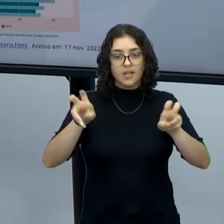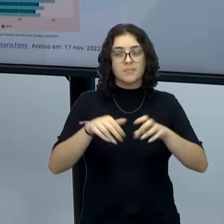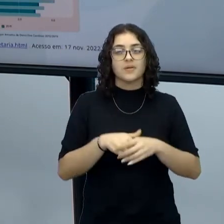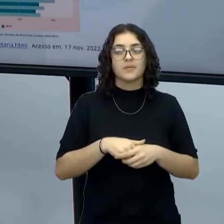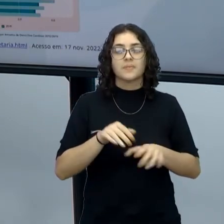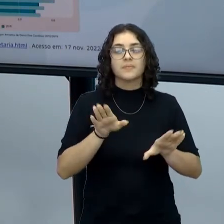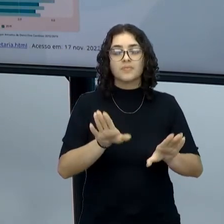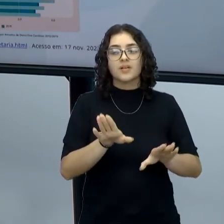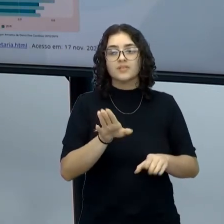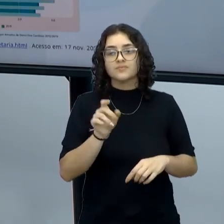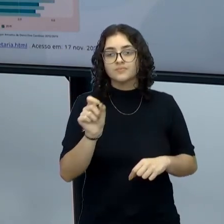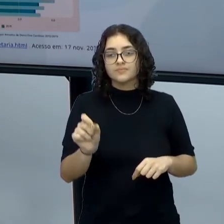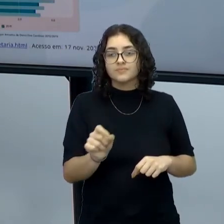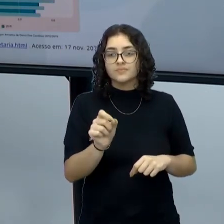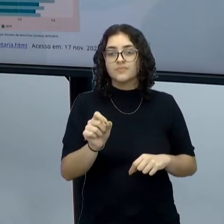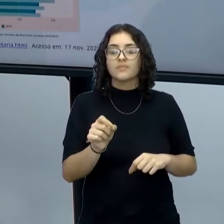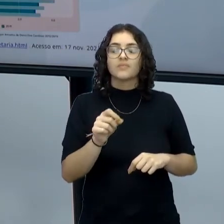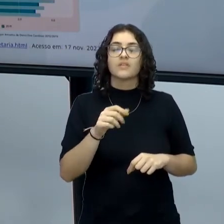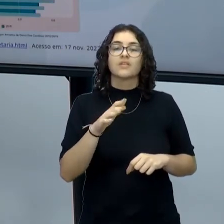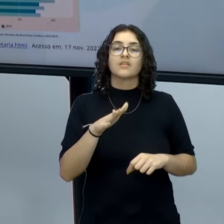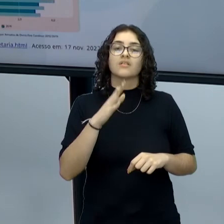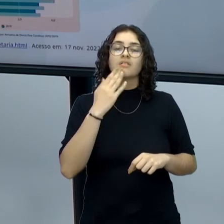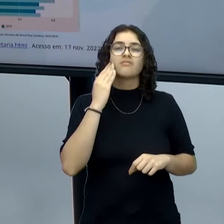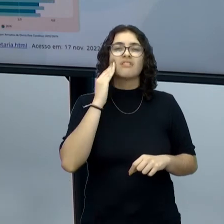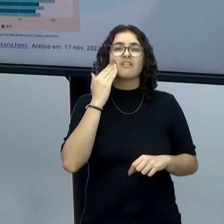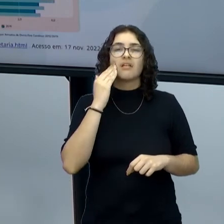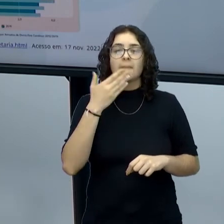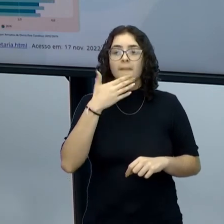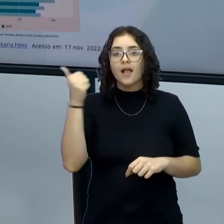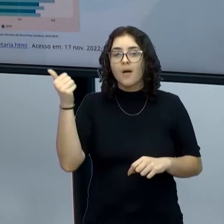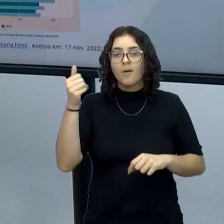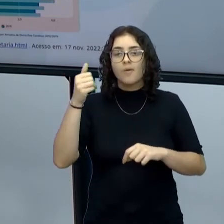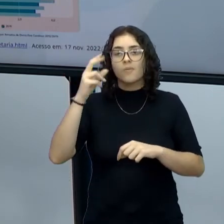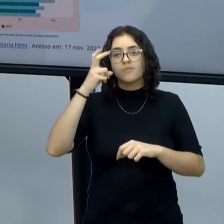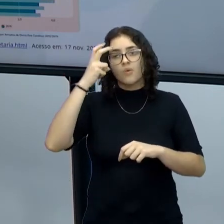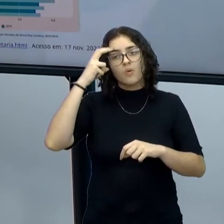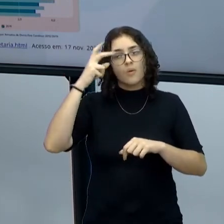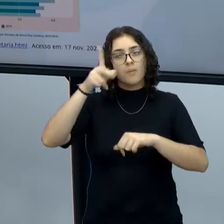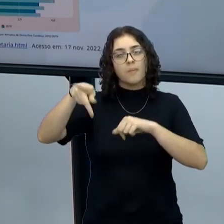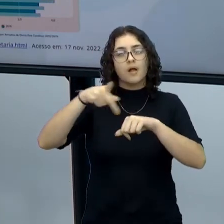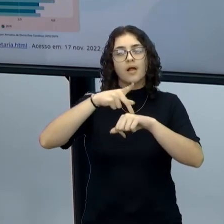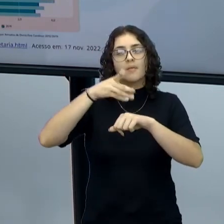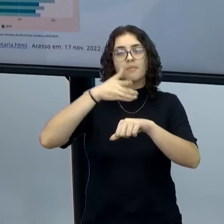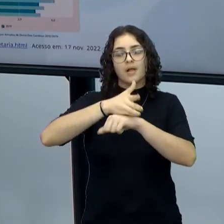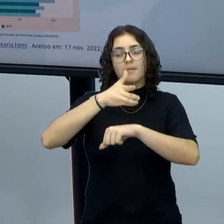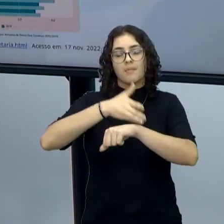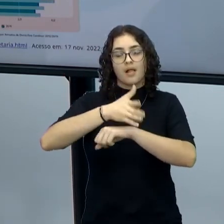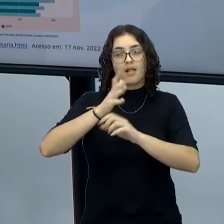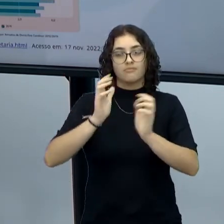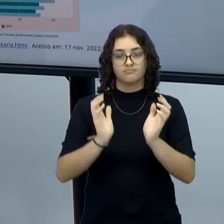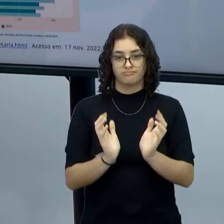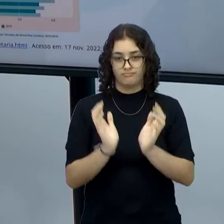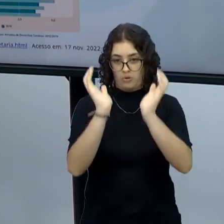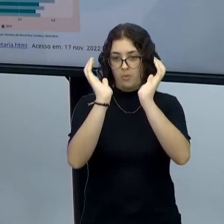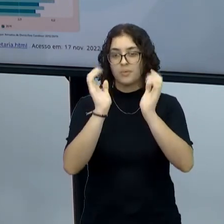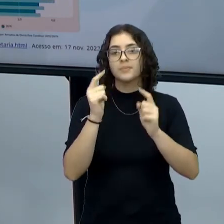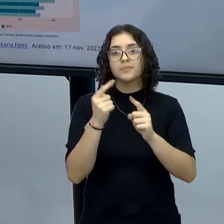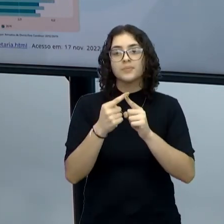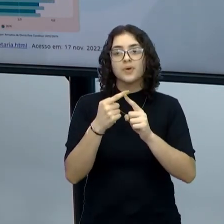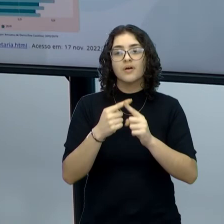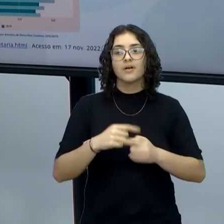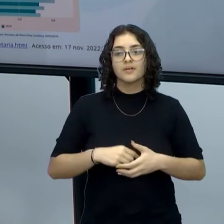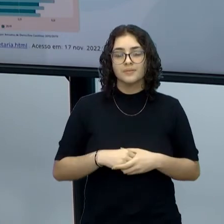assim, conhecer um pouco mais as culturas, né, desses países que estão participando da Copa, porque isso